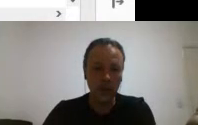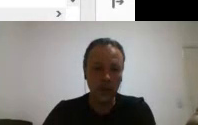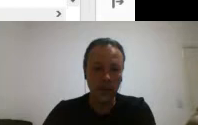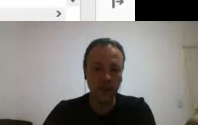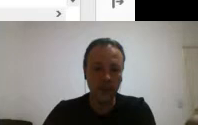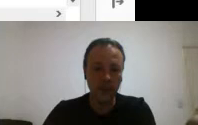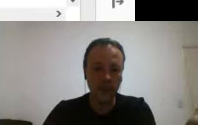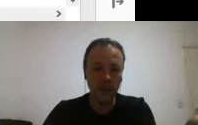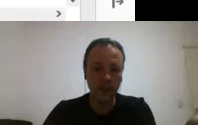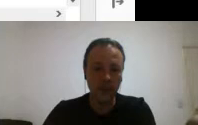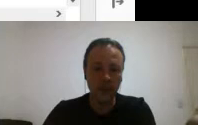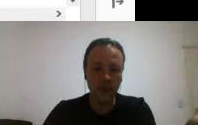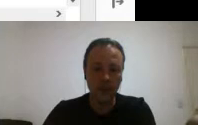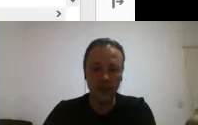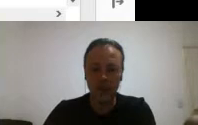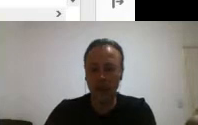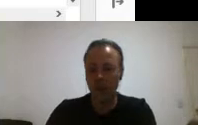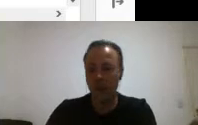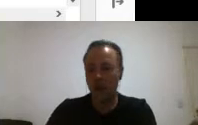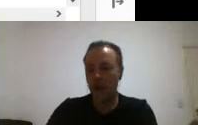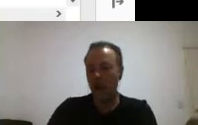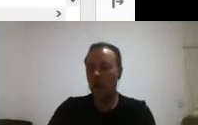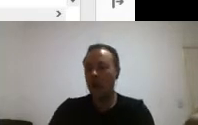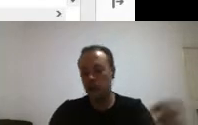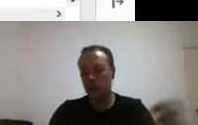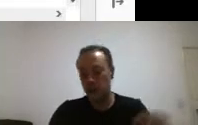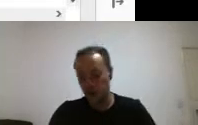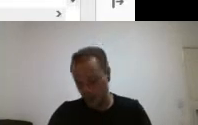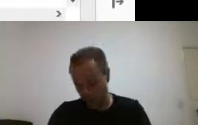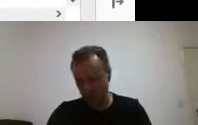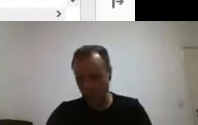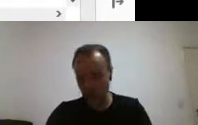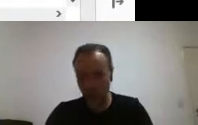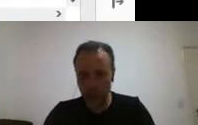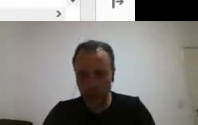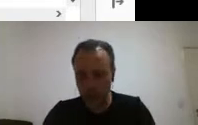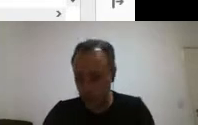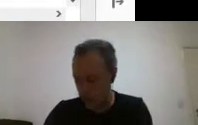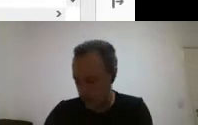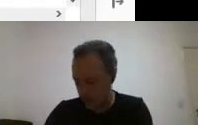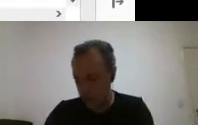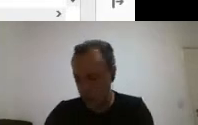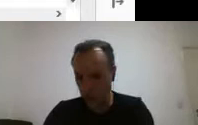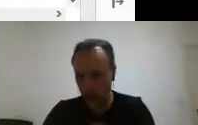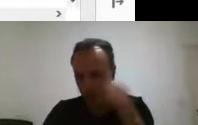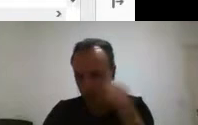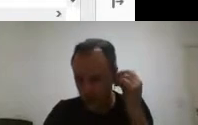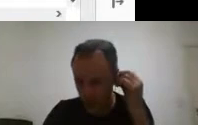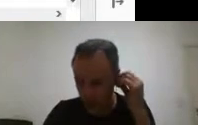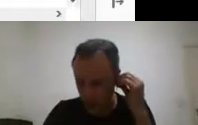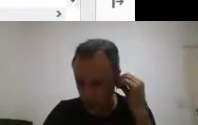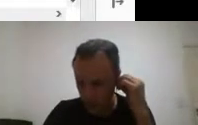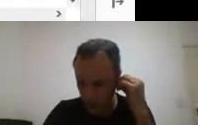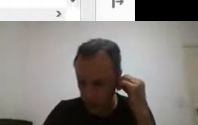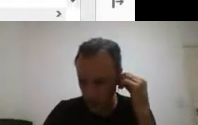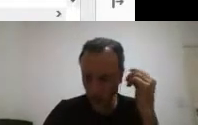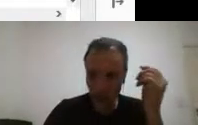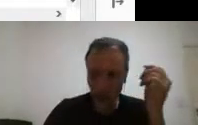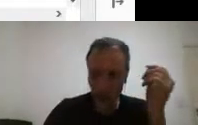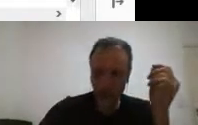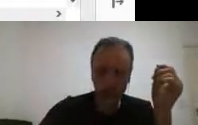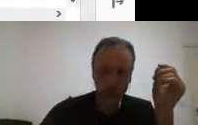está cortando, não estou conseguindo entender direito. Então, mas... Alguém mais não está me ouvindo aí?